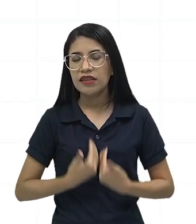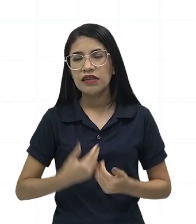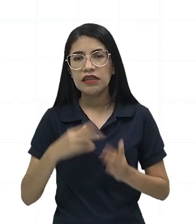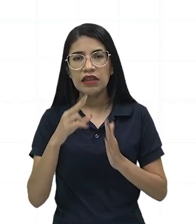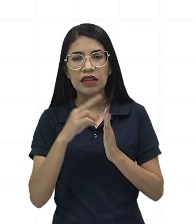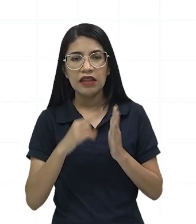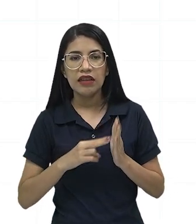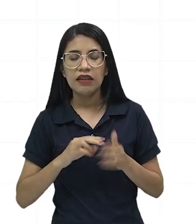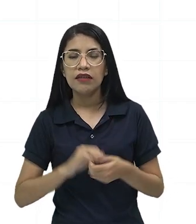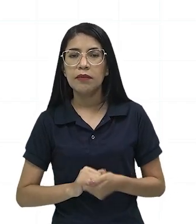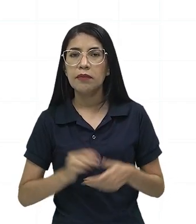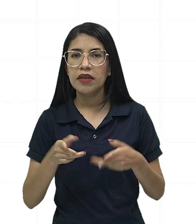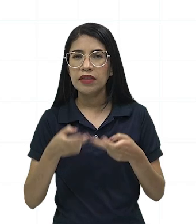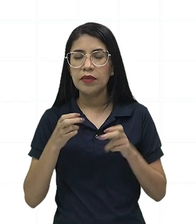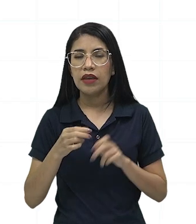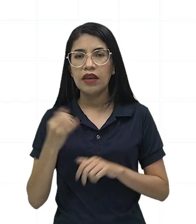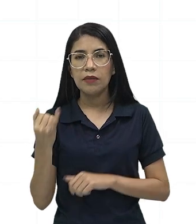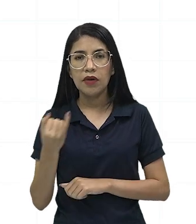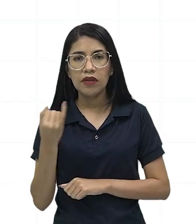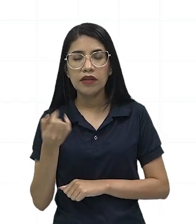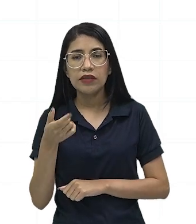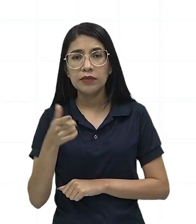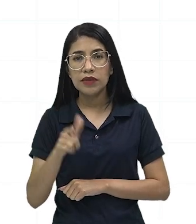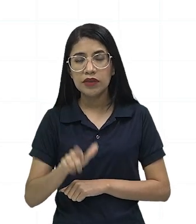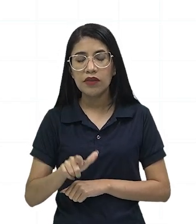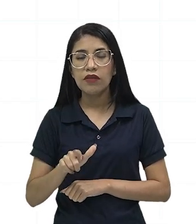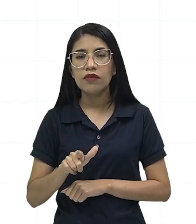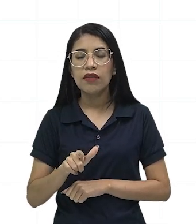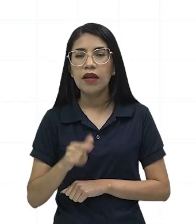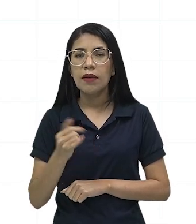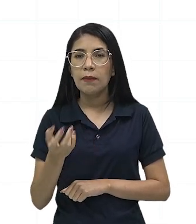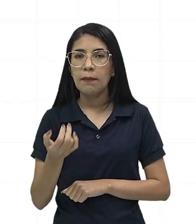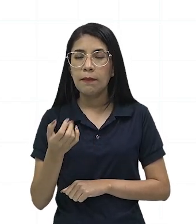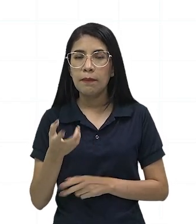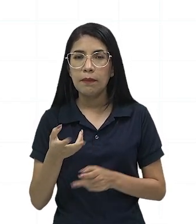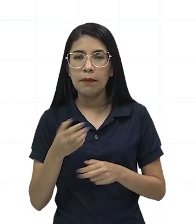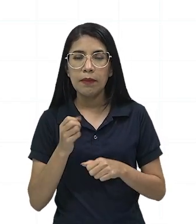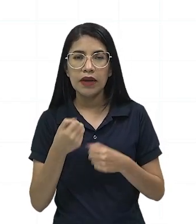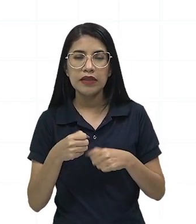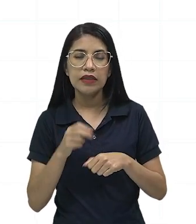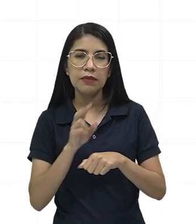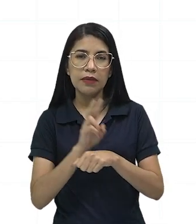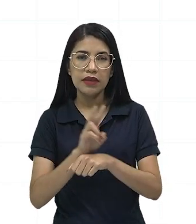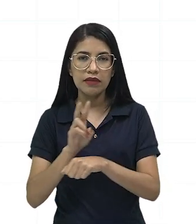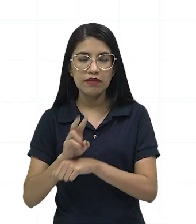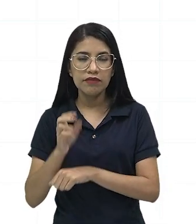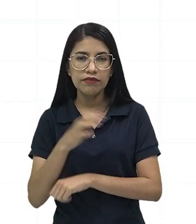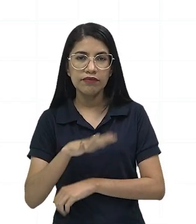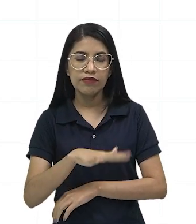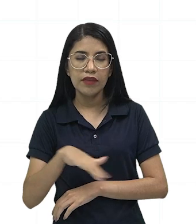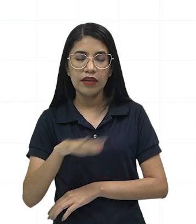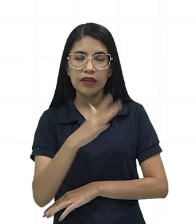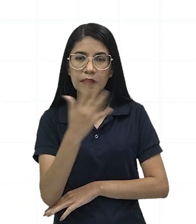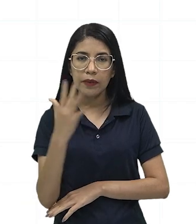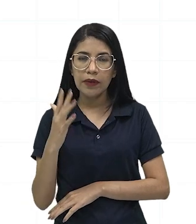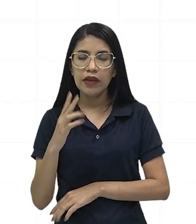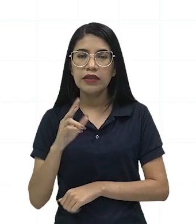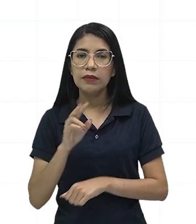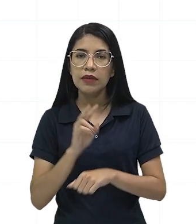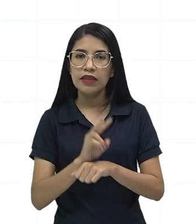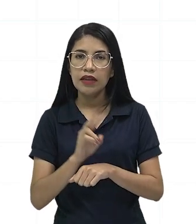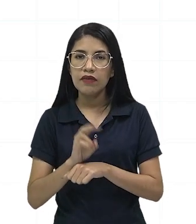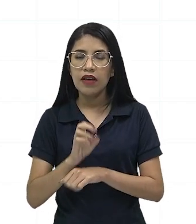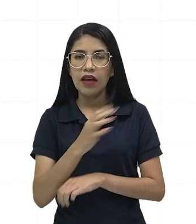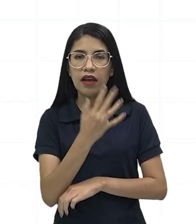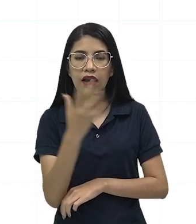Então, olha lá, é importante preservar, viu? De novo, preservação, natureza, preservação. É importante preservar